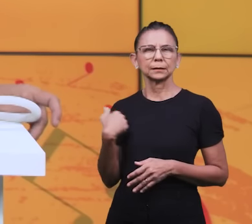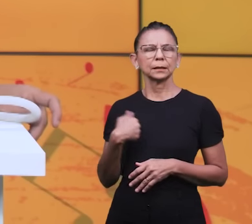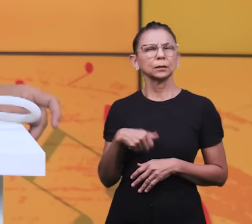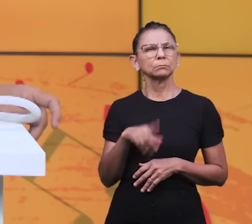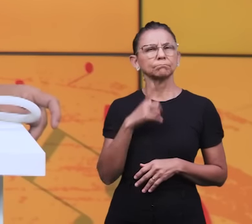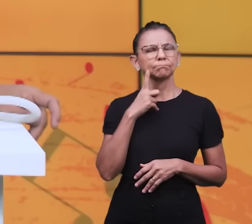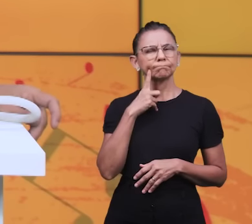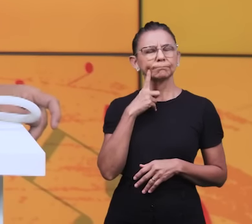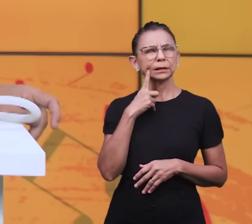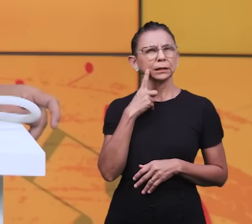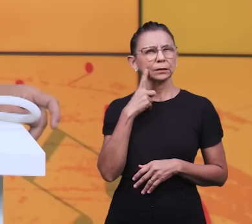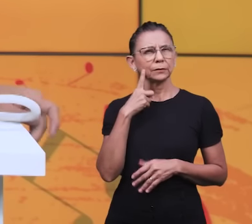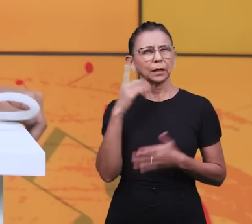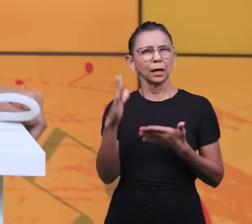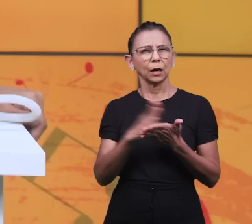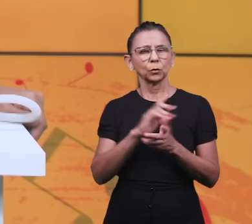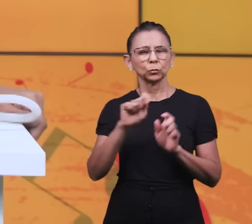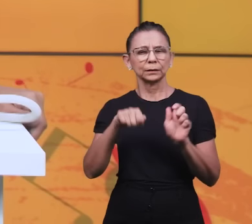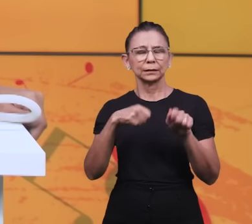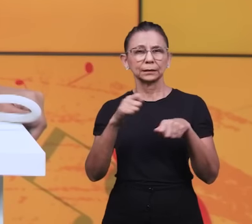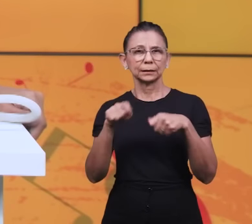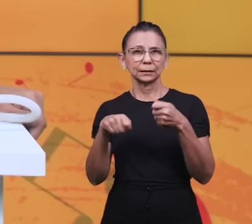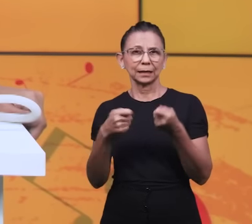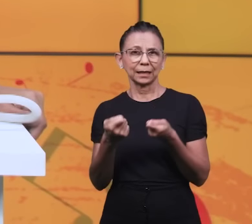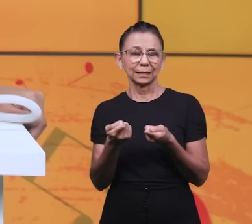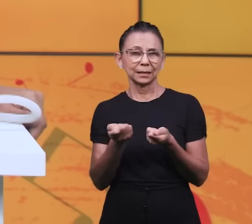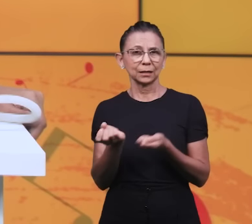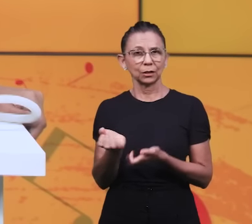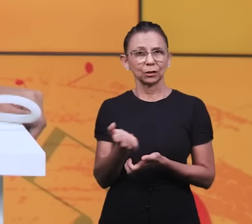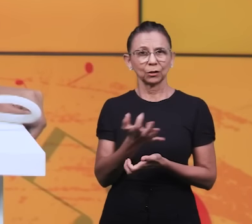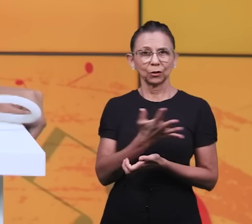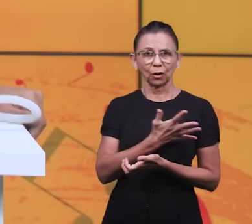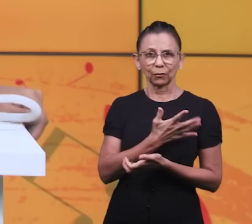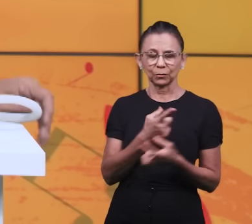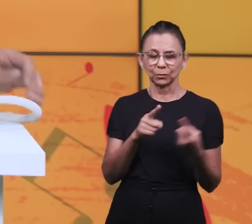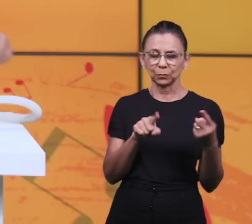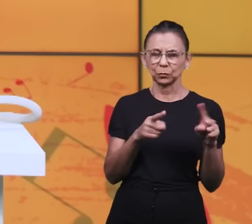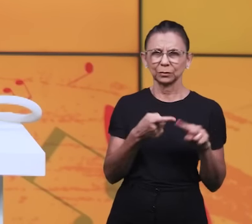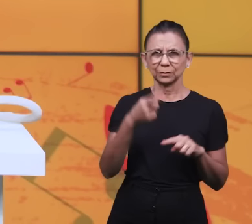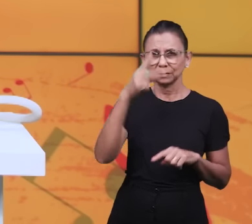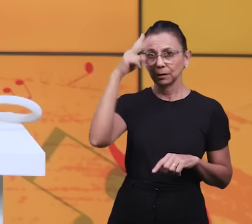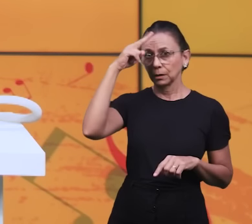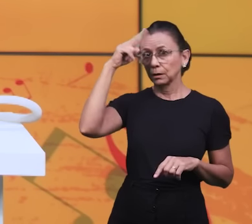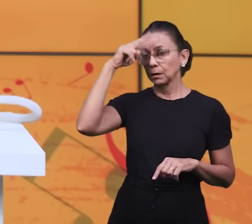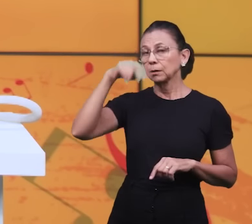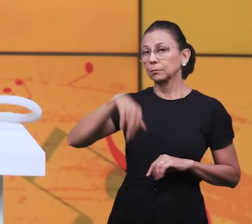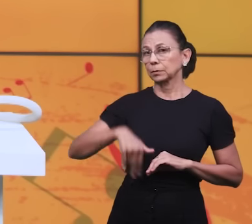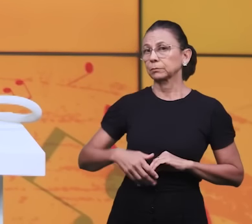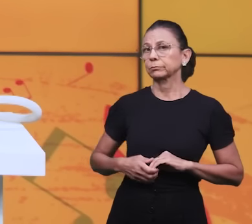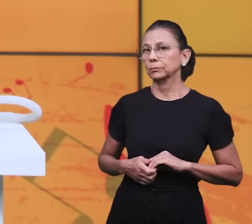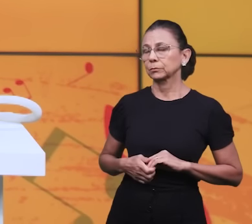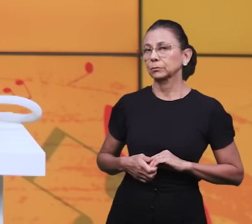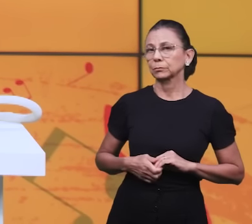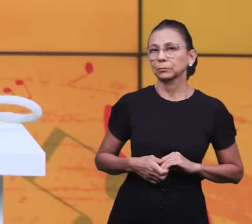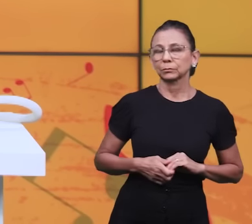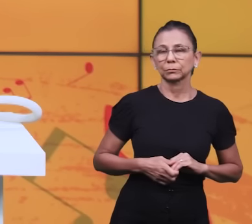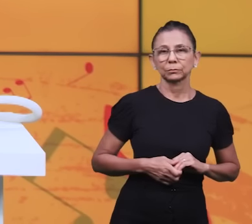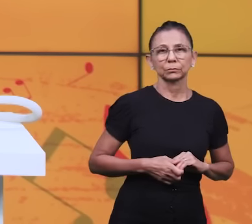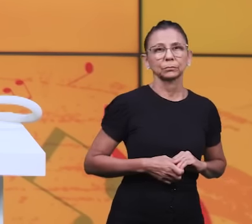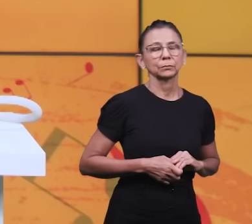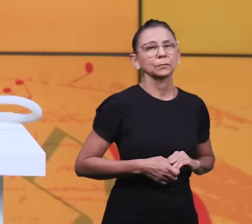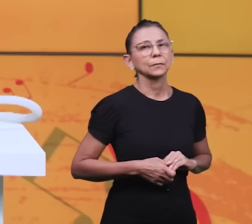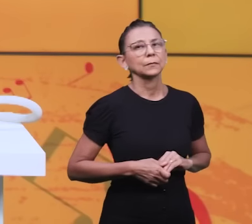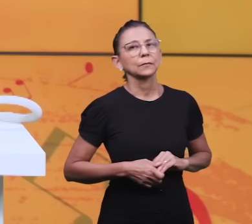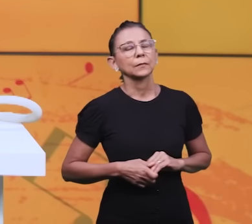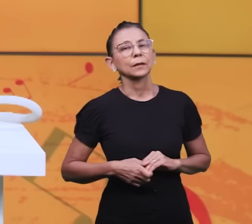ti ensinou sobre alguns sinais símbolos musicais novos vocês estão lembrados sobre o stacato